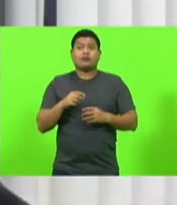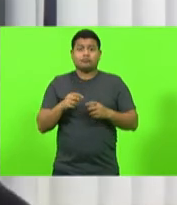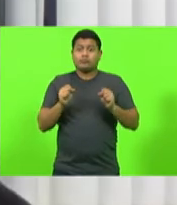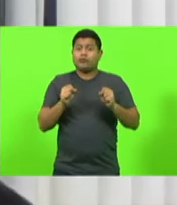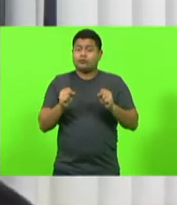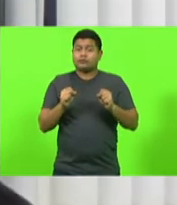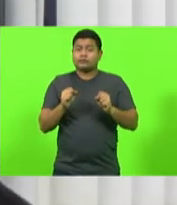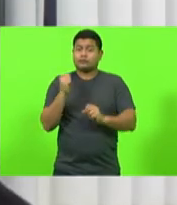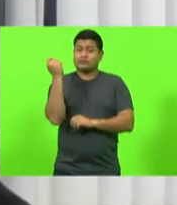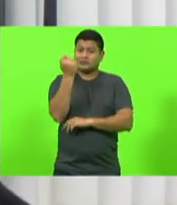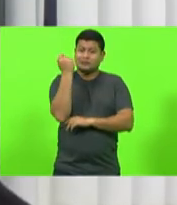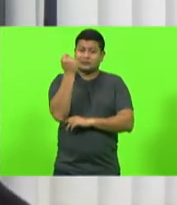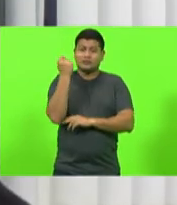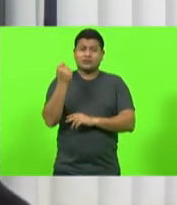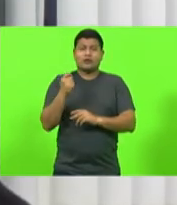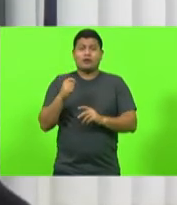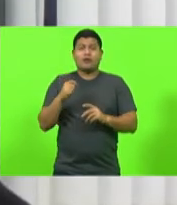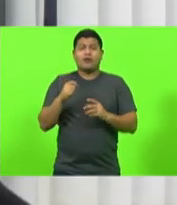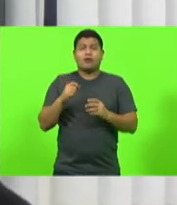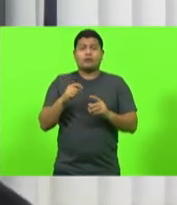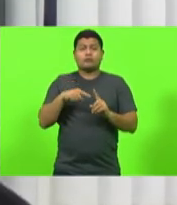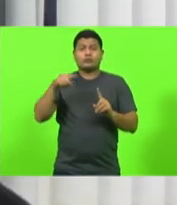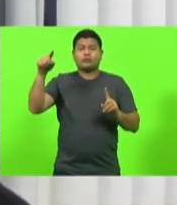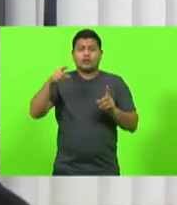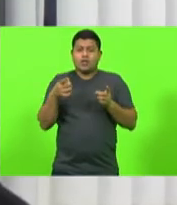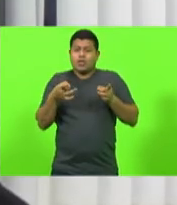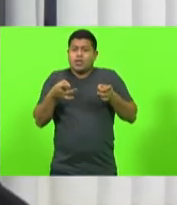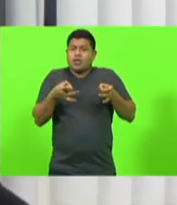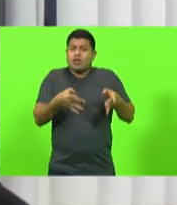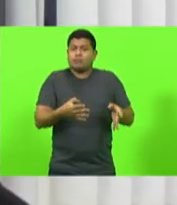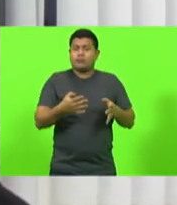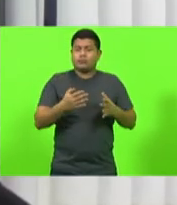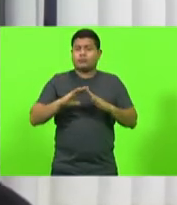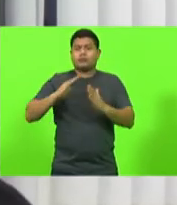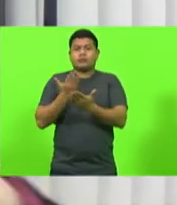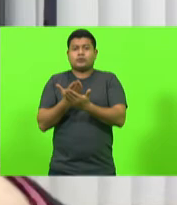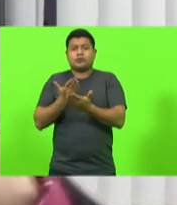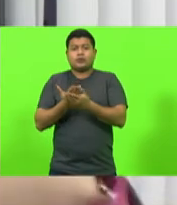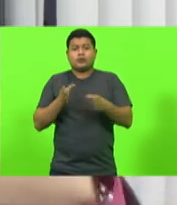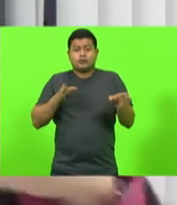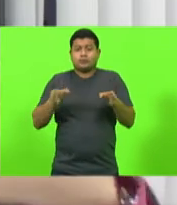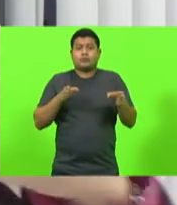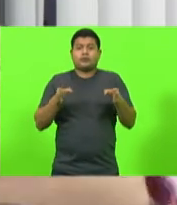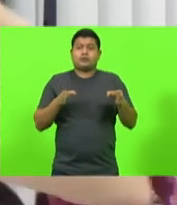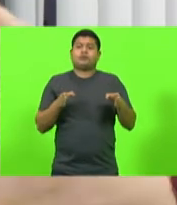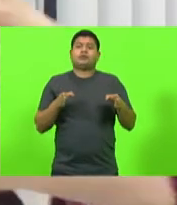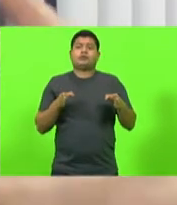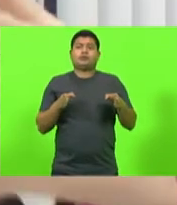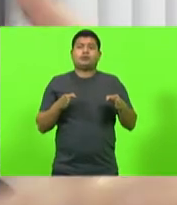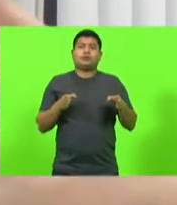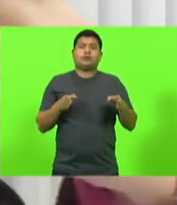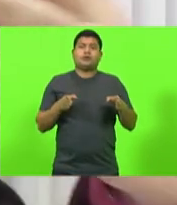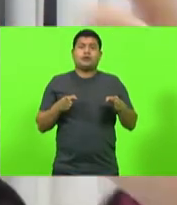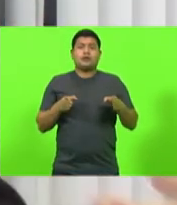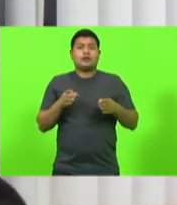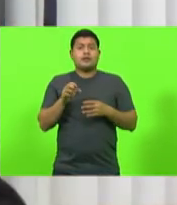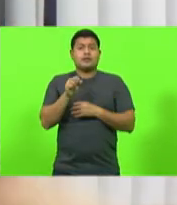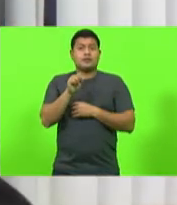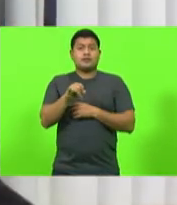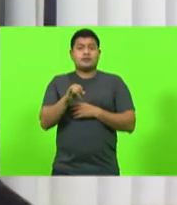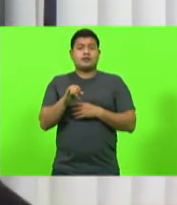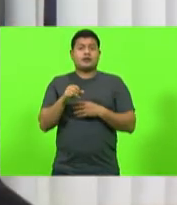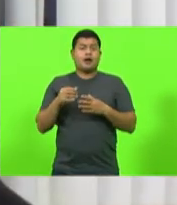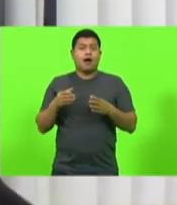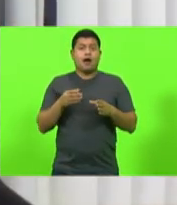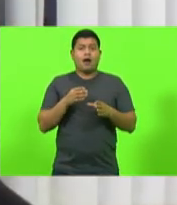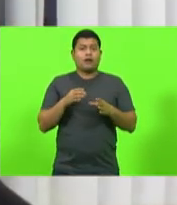o índice de abandono escolar nesse período e que, quando acumulado, ele